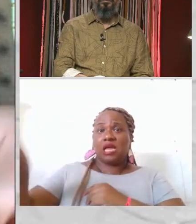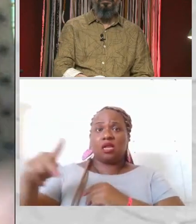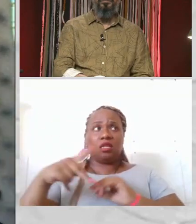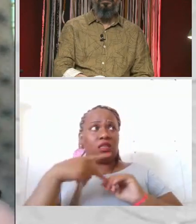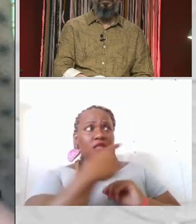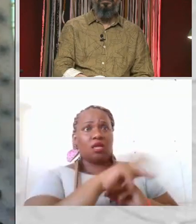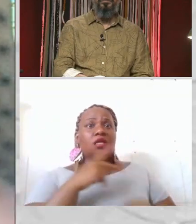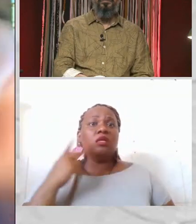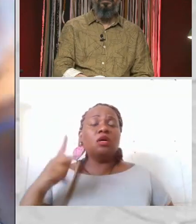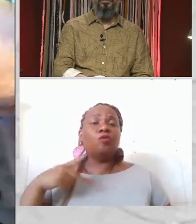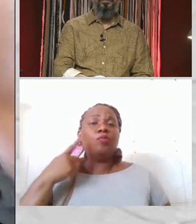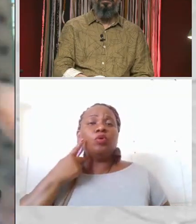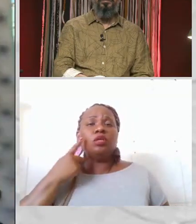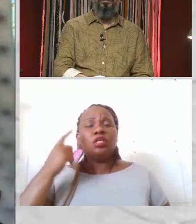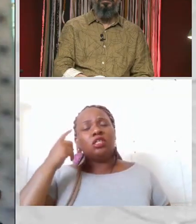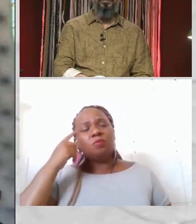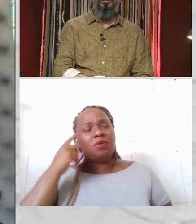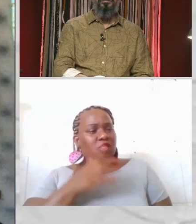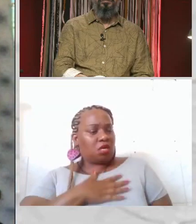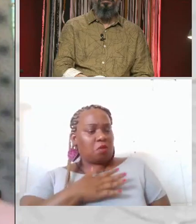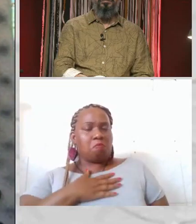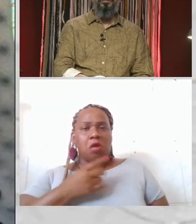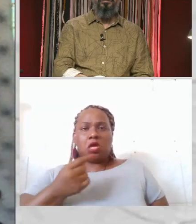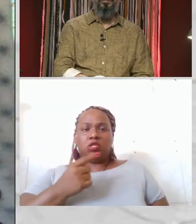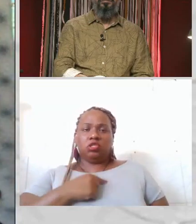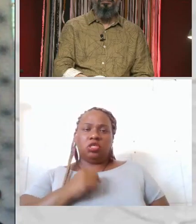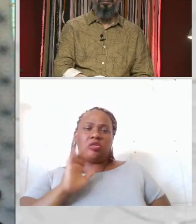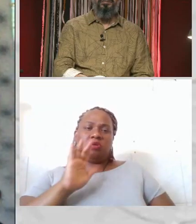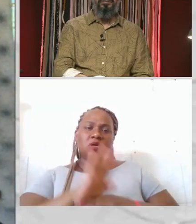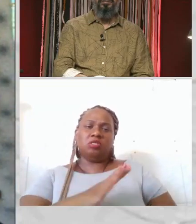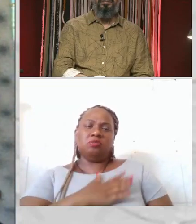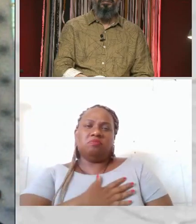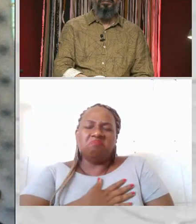que eles estivessem fazendo um favor para a gente,